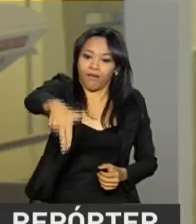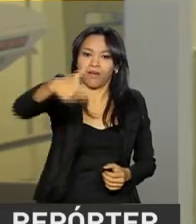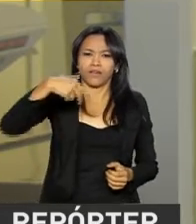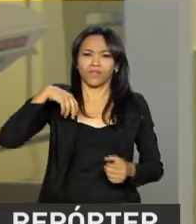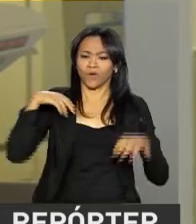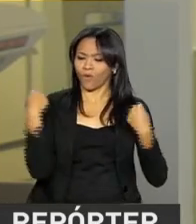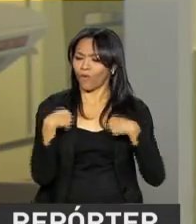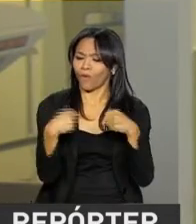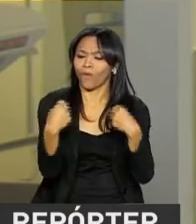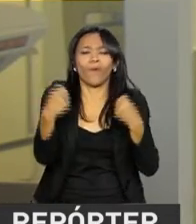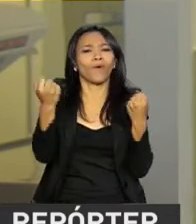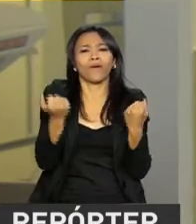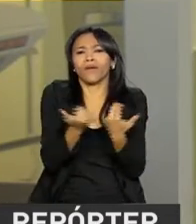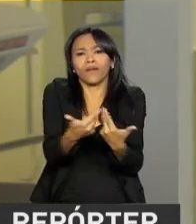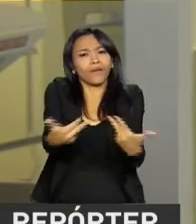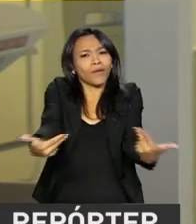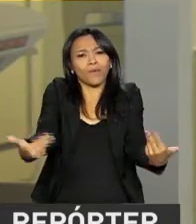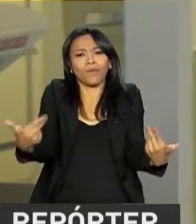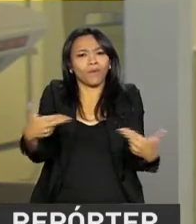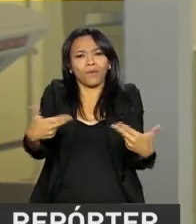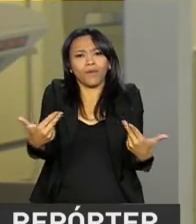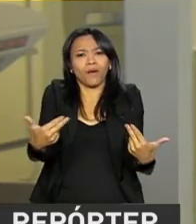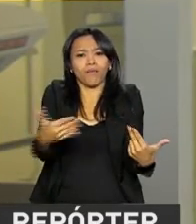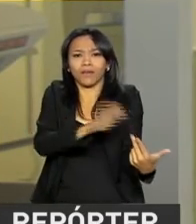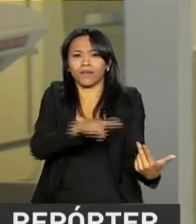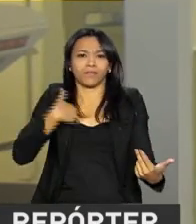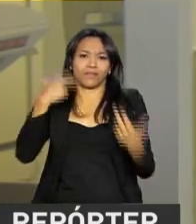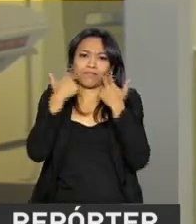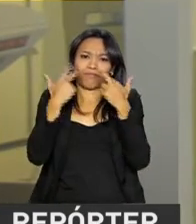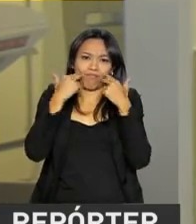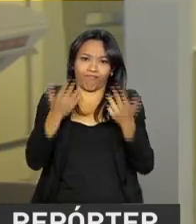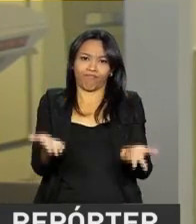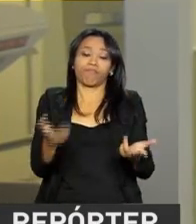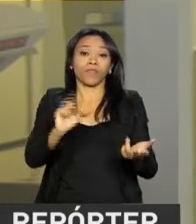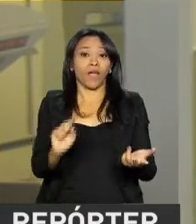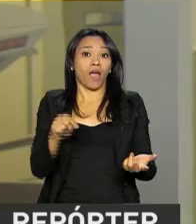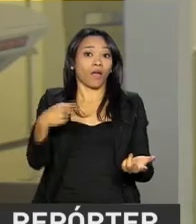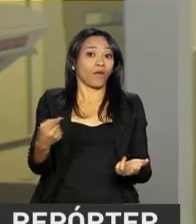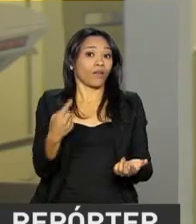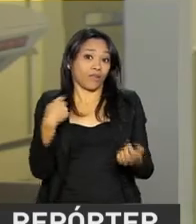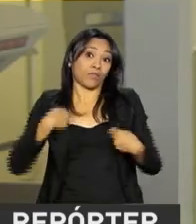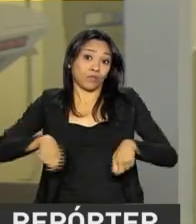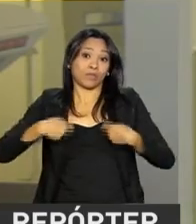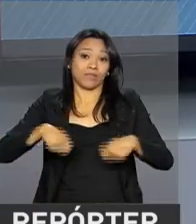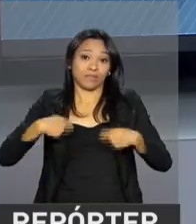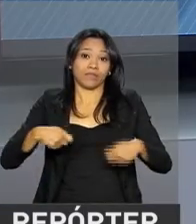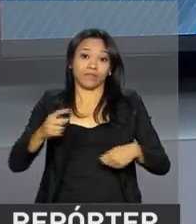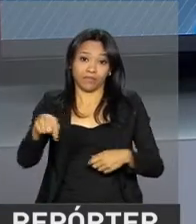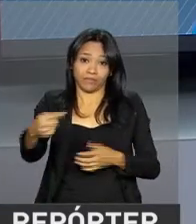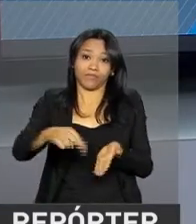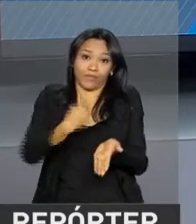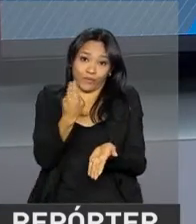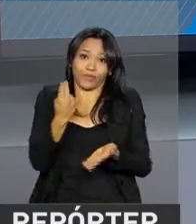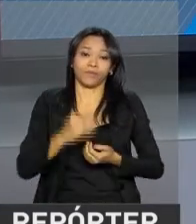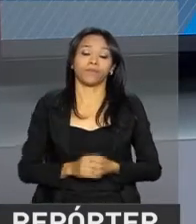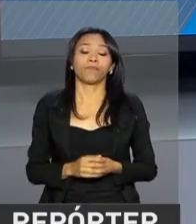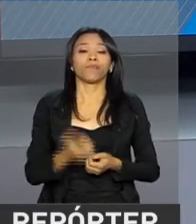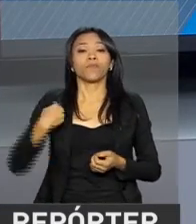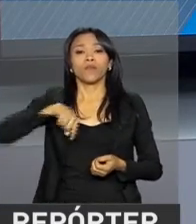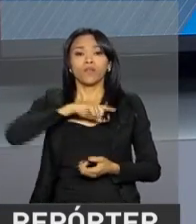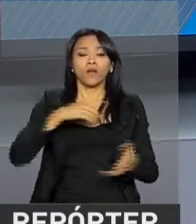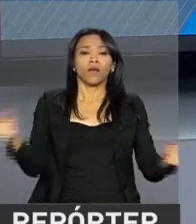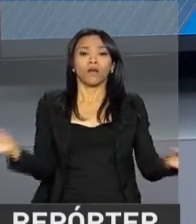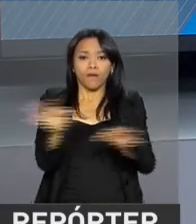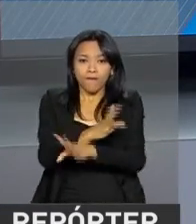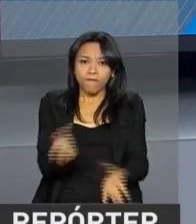corra, faça tudo que uma criança tem que fazer. Depois das operações, agora é só isso que a gente precisa. Nós ficamos por